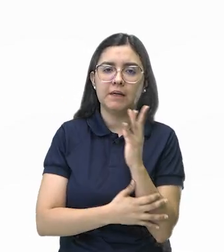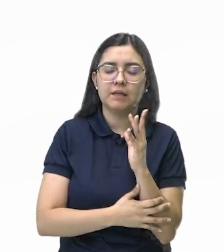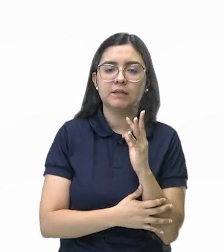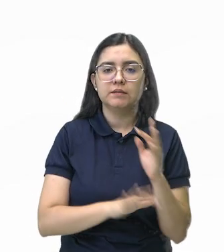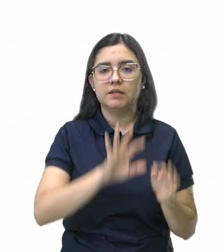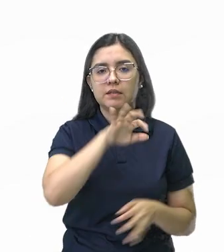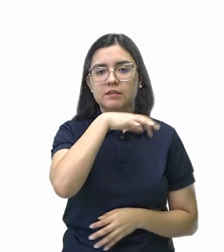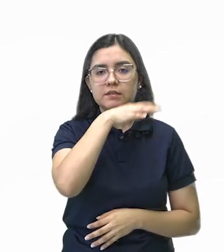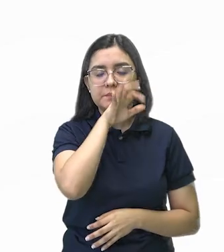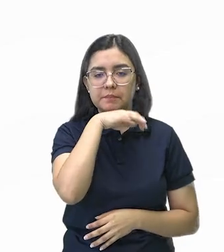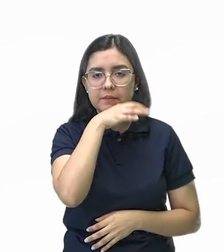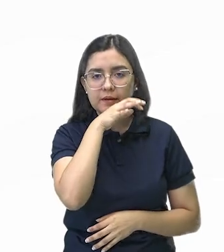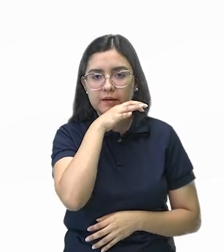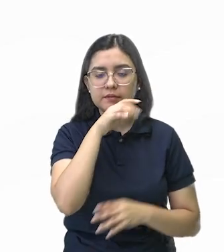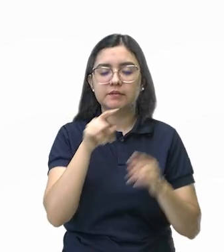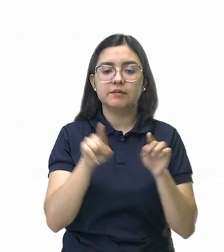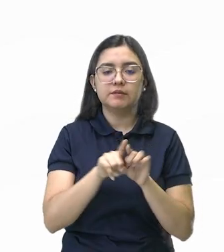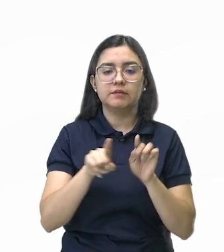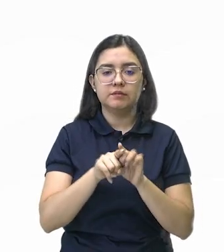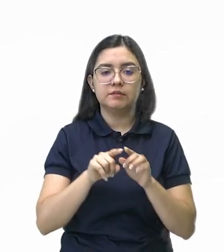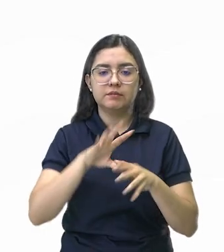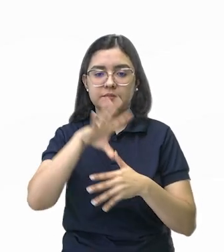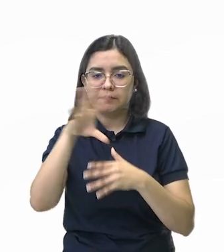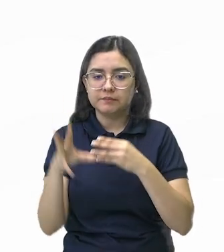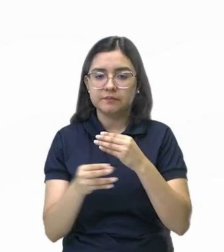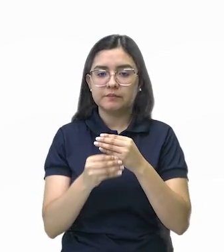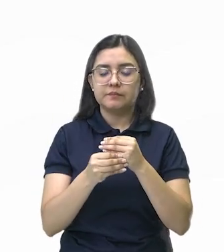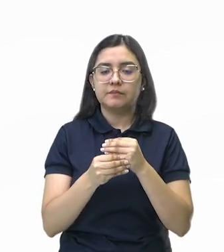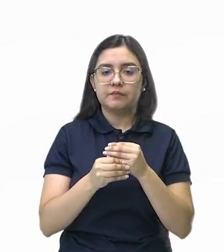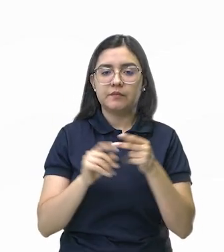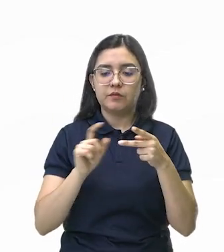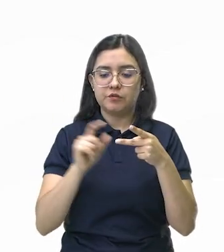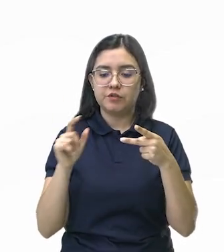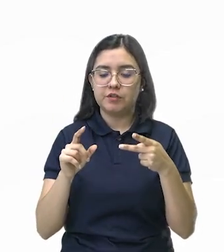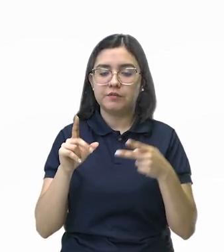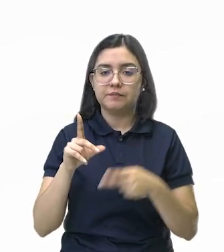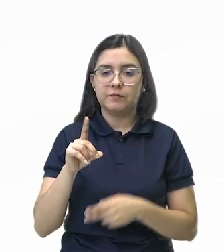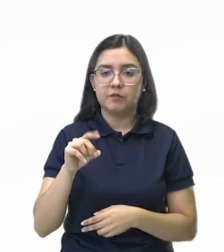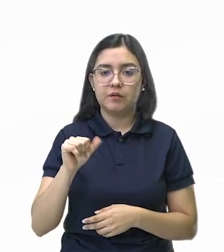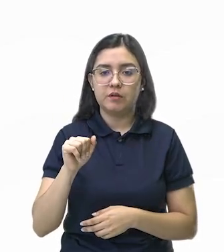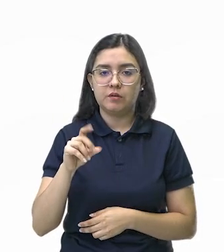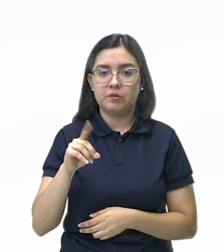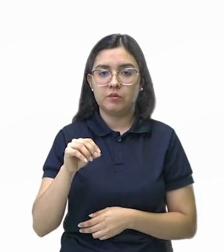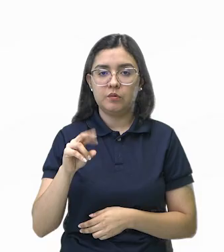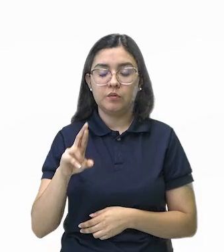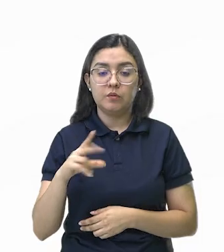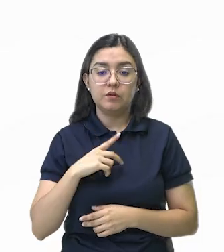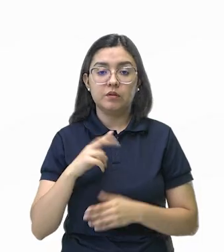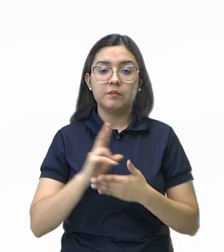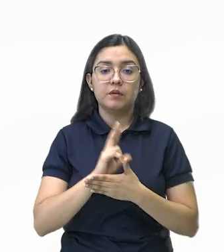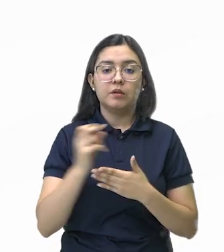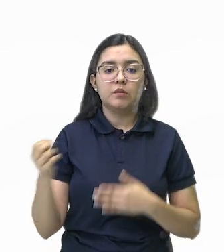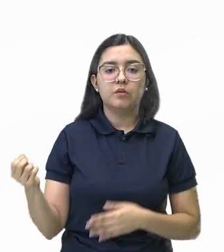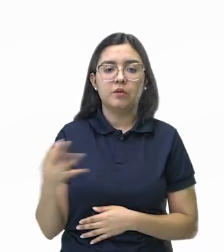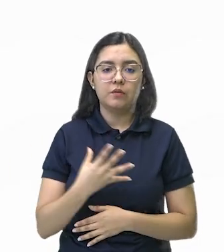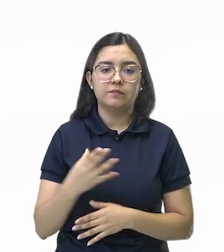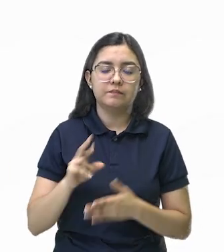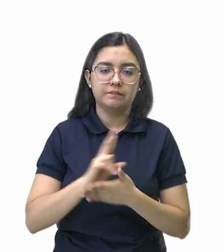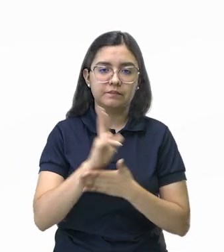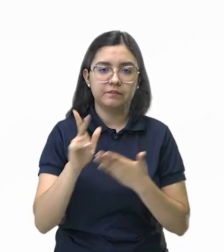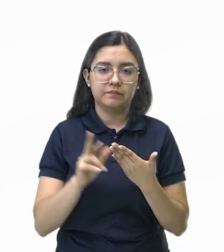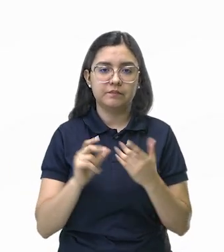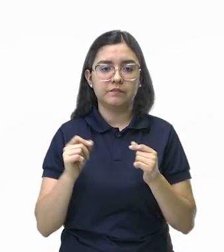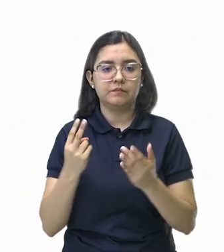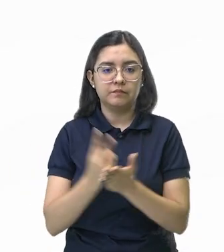animais, e insere nele o gene do doador. E aí a gente vai ter uma nova variedade que